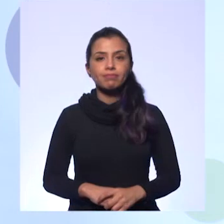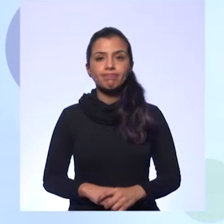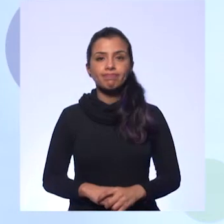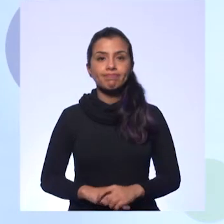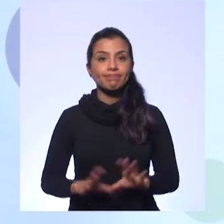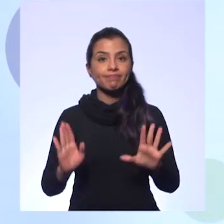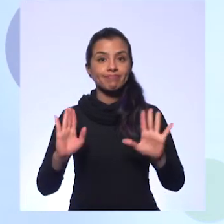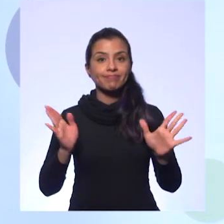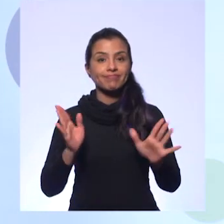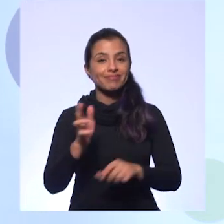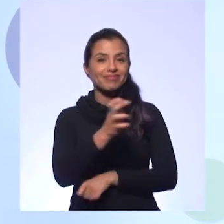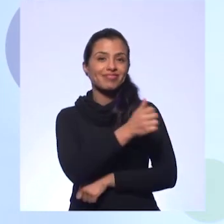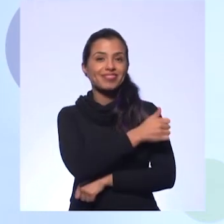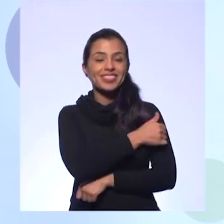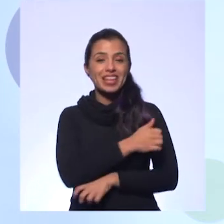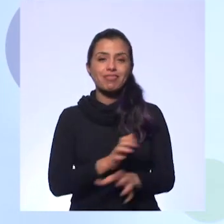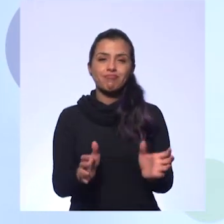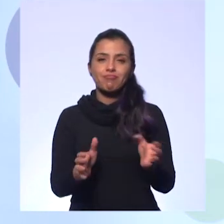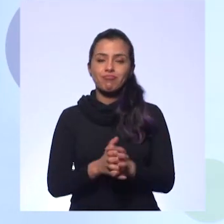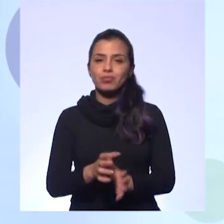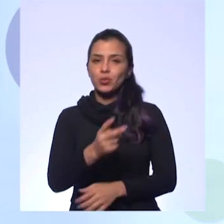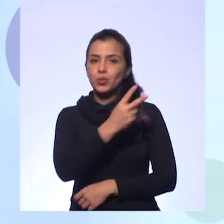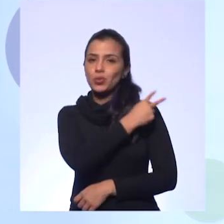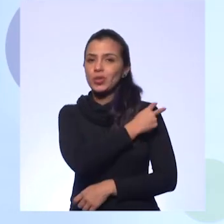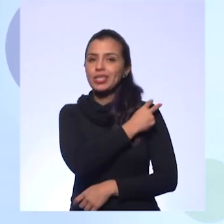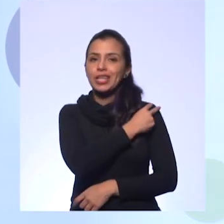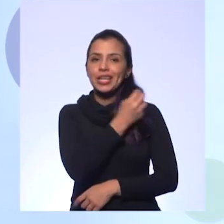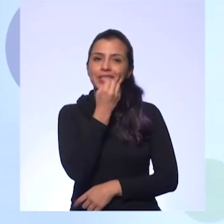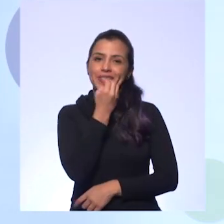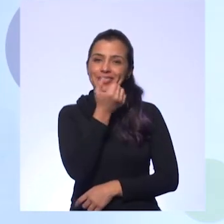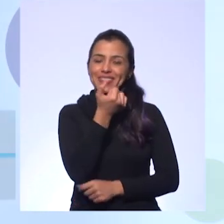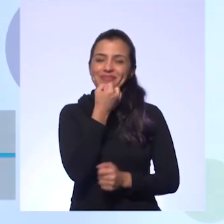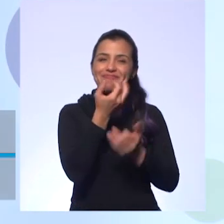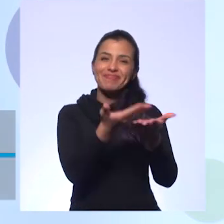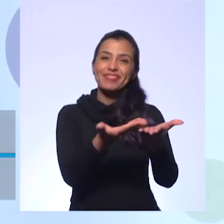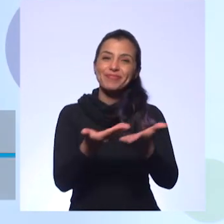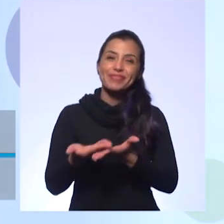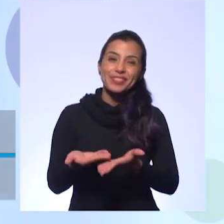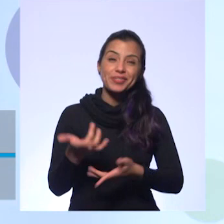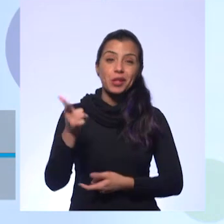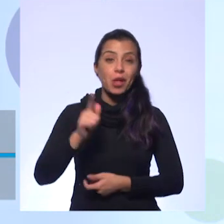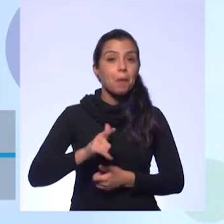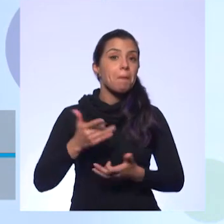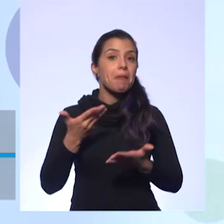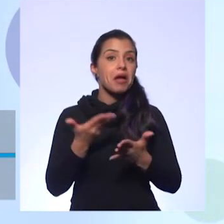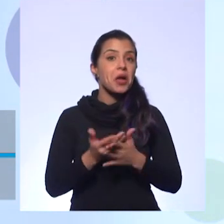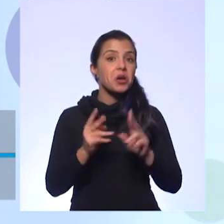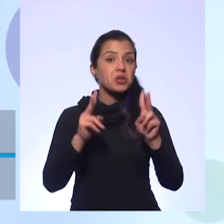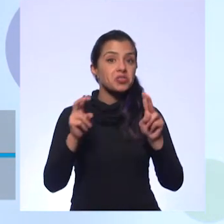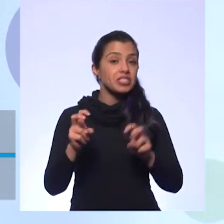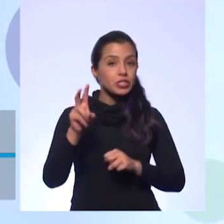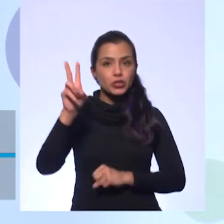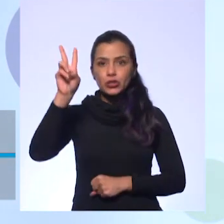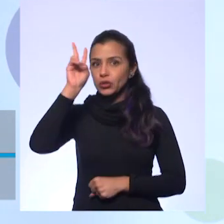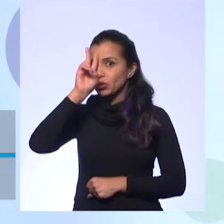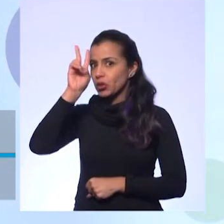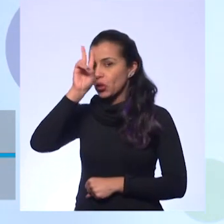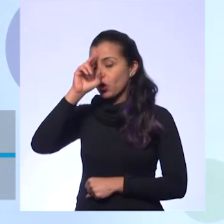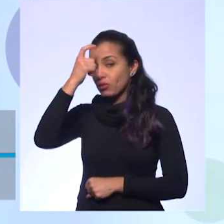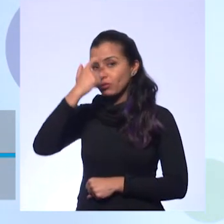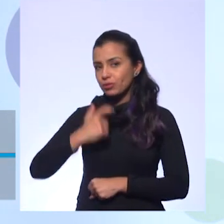Olá, estudantes da segunda série do ensino médio, sejam bem-vindos a mais uma aula de história. Eu sou a professora